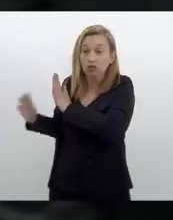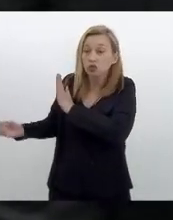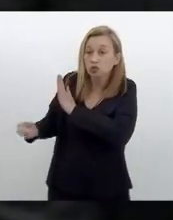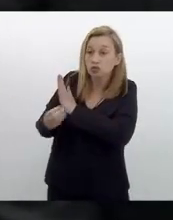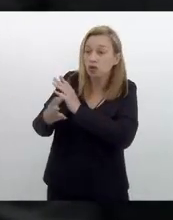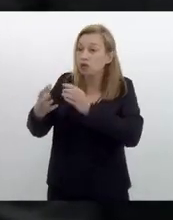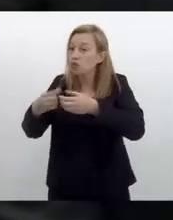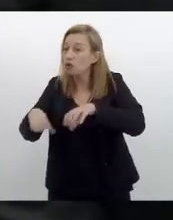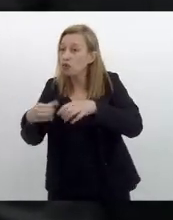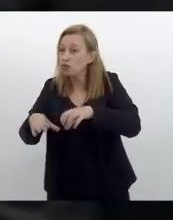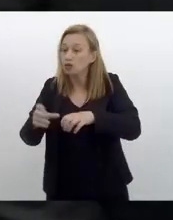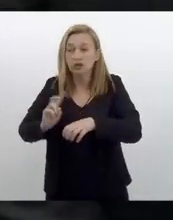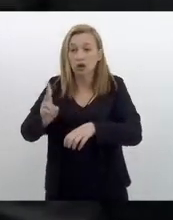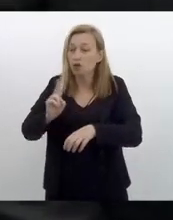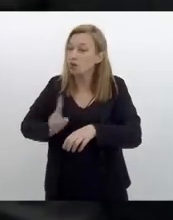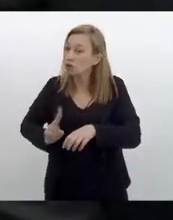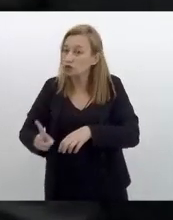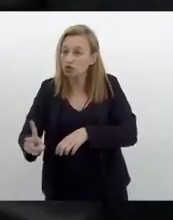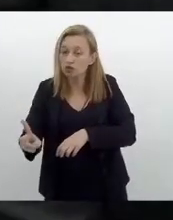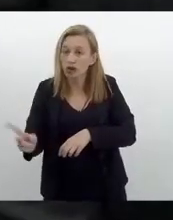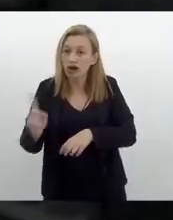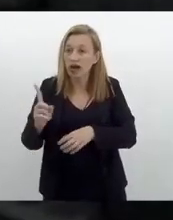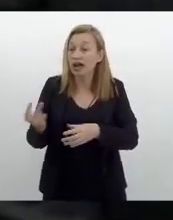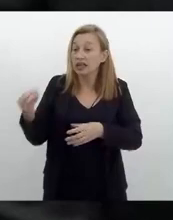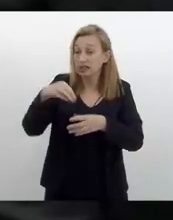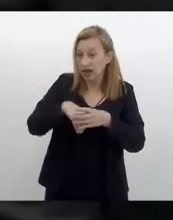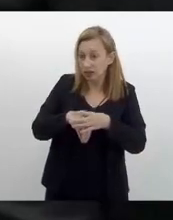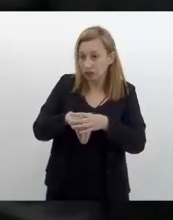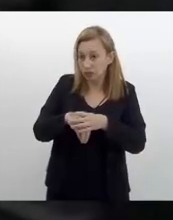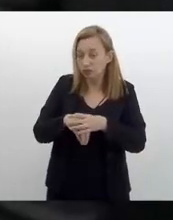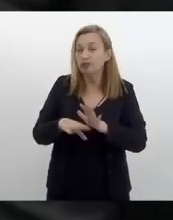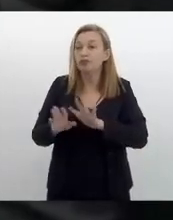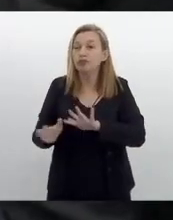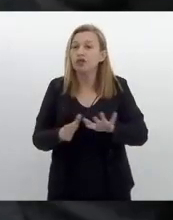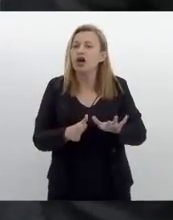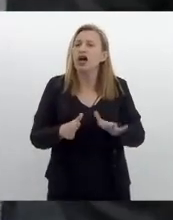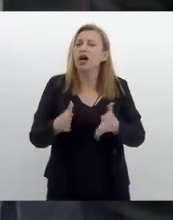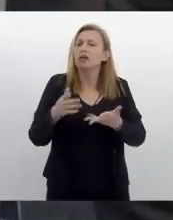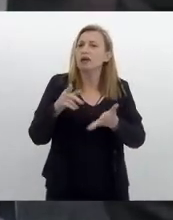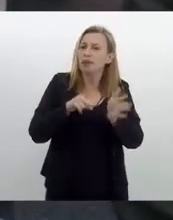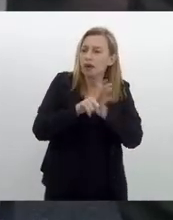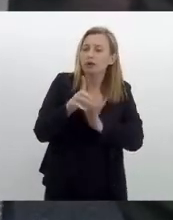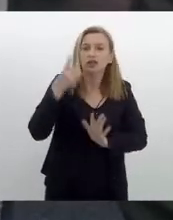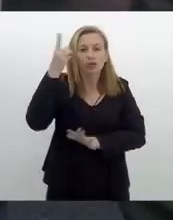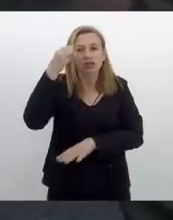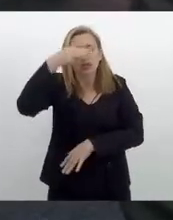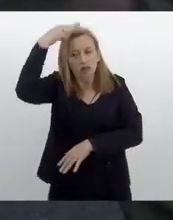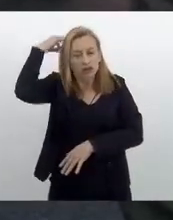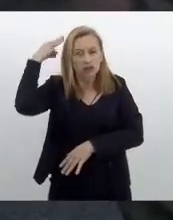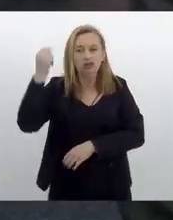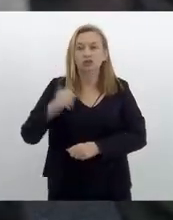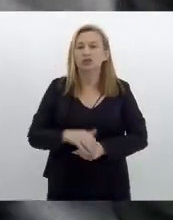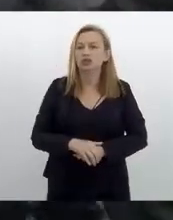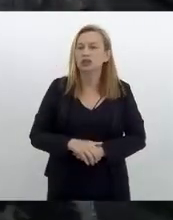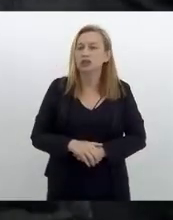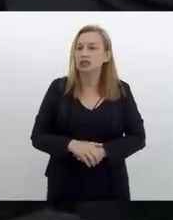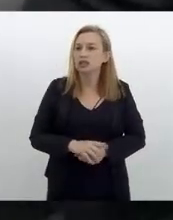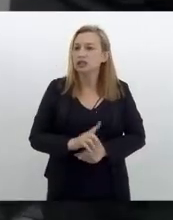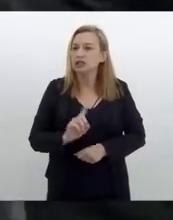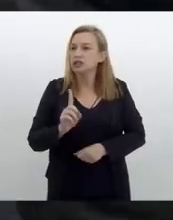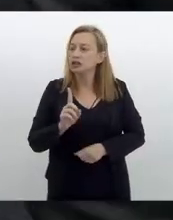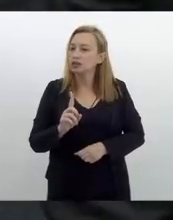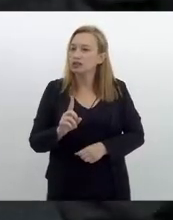continuará na progressão. E é meu questionamento, deputado Marcio, é o seguinte, é porque diz o seguinte, não será